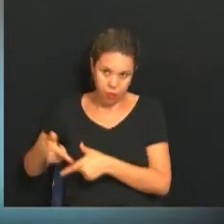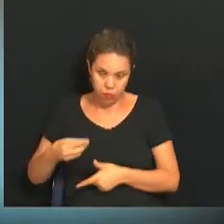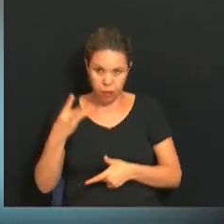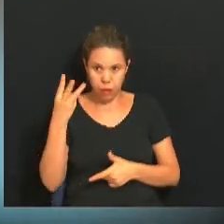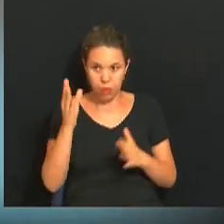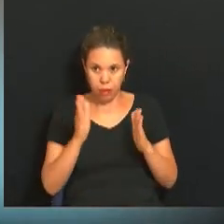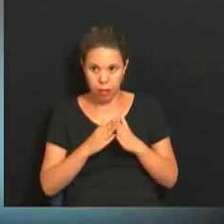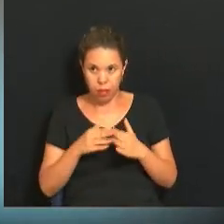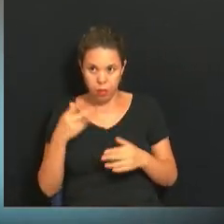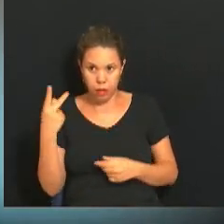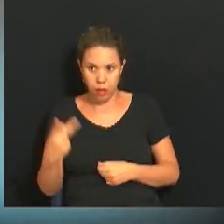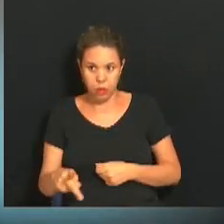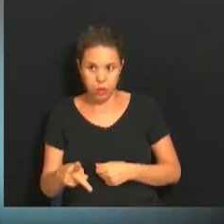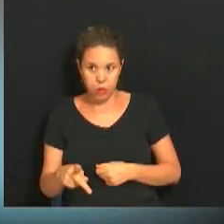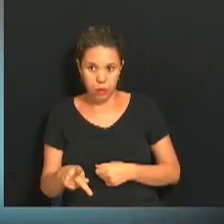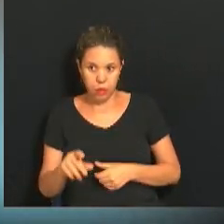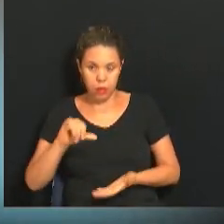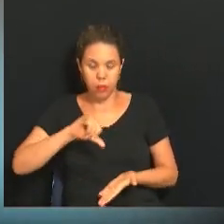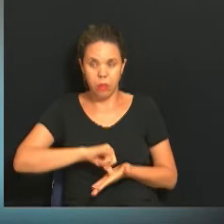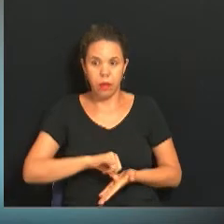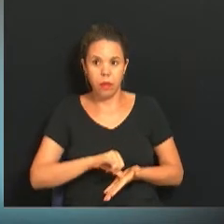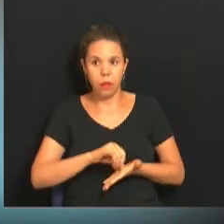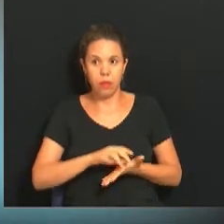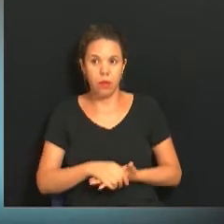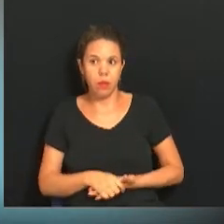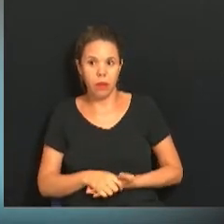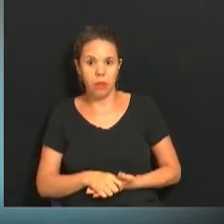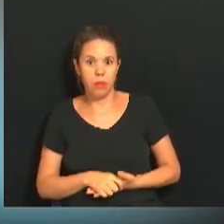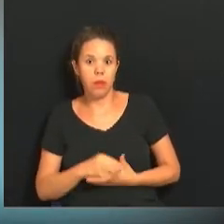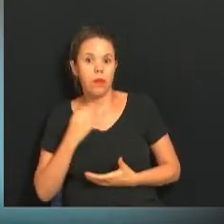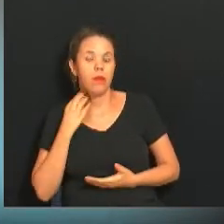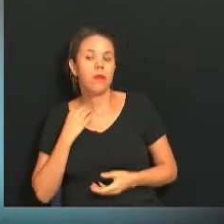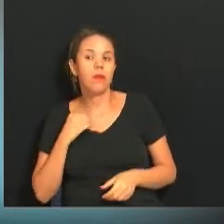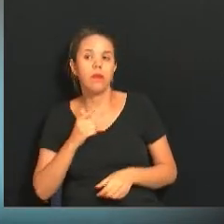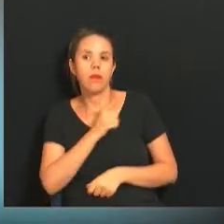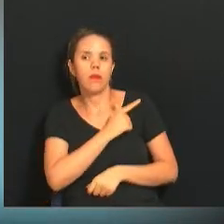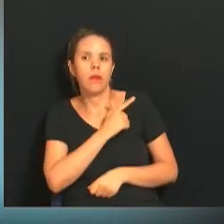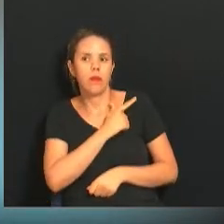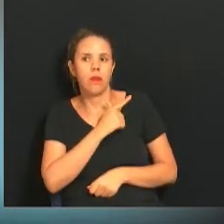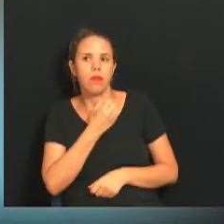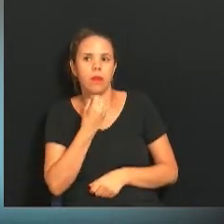ali na região central. A Guarda tem feito um bom serviço,